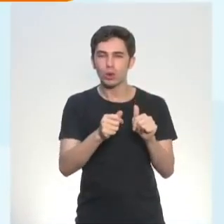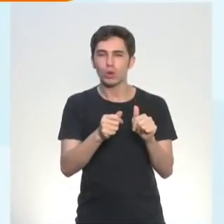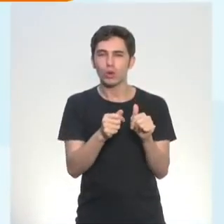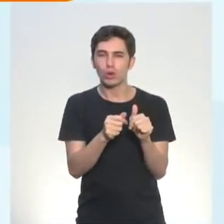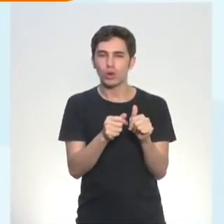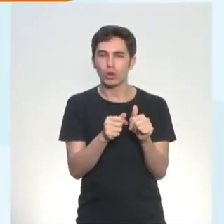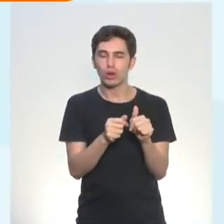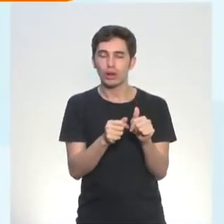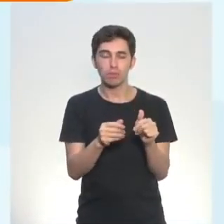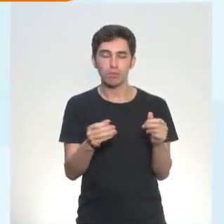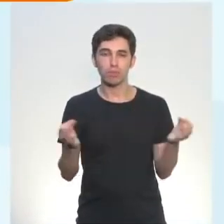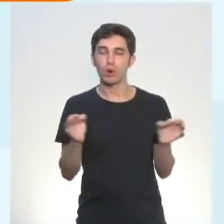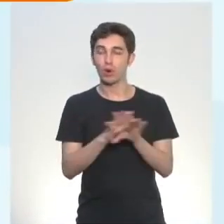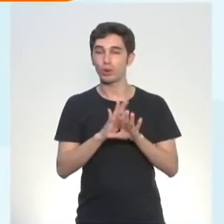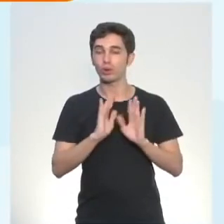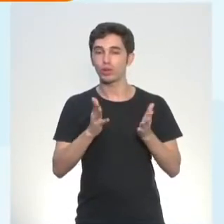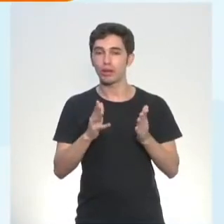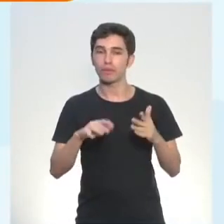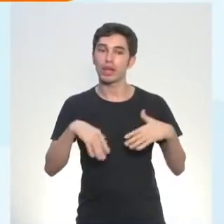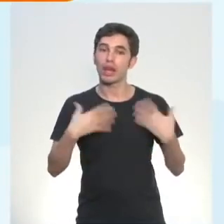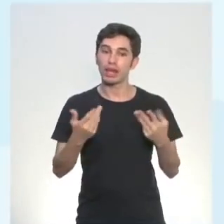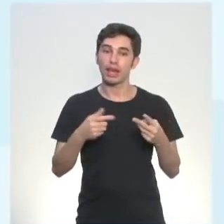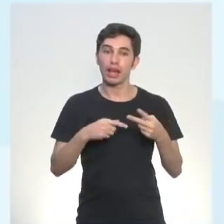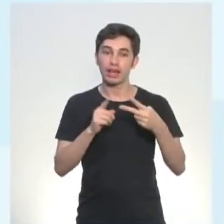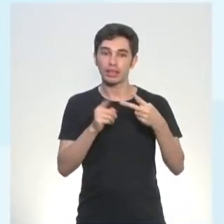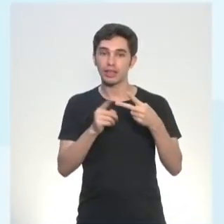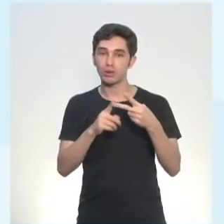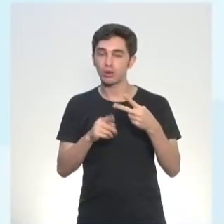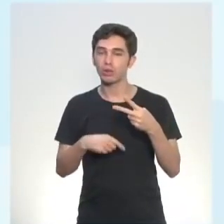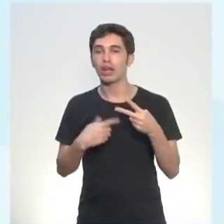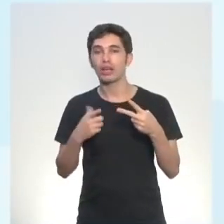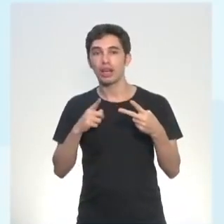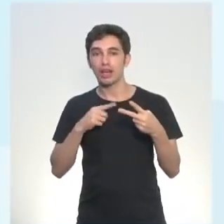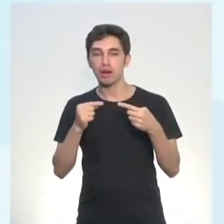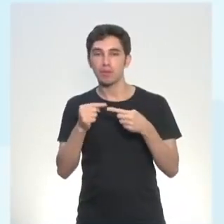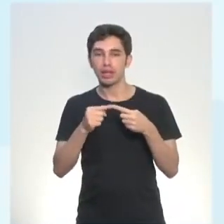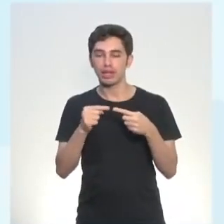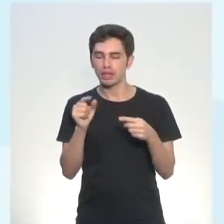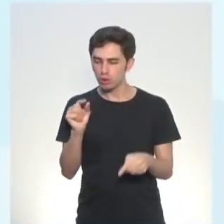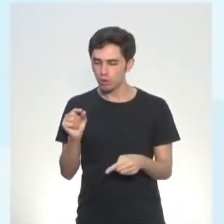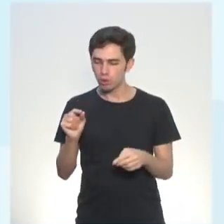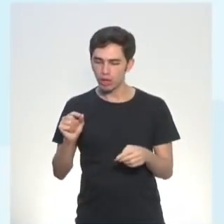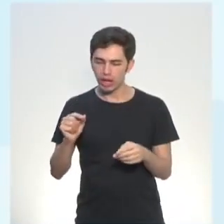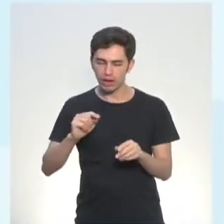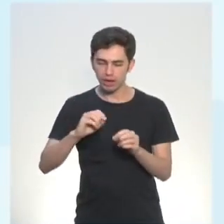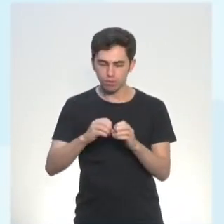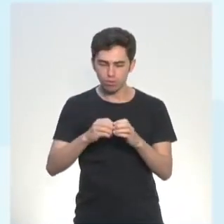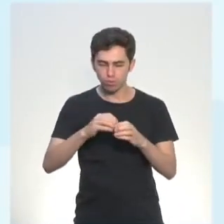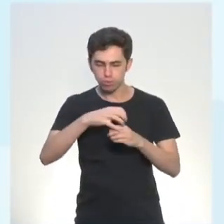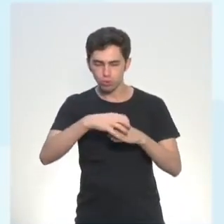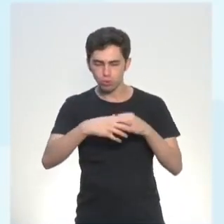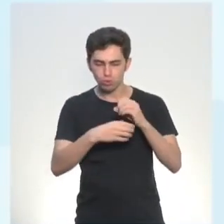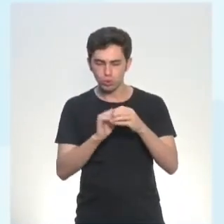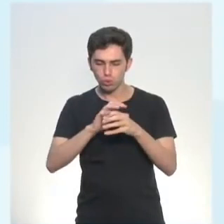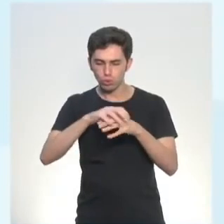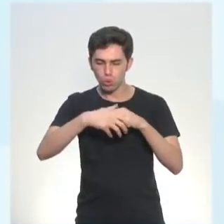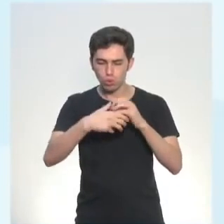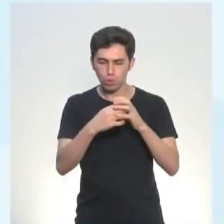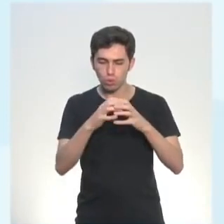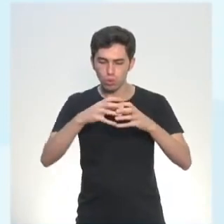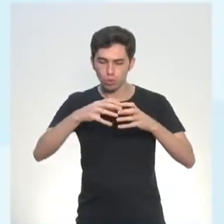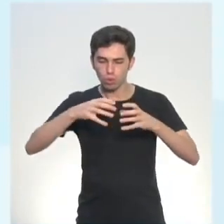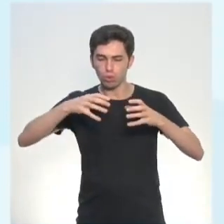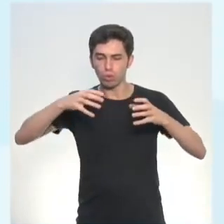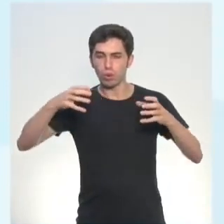partir de uma matéria indiferenciada. Mas aí, né, conforme os estudos foram avançando, novas teorias também